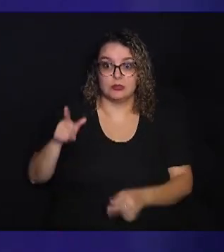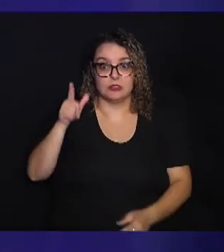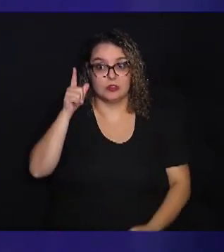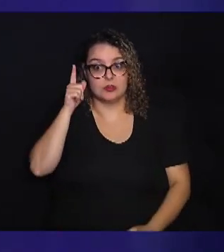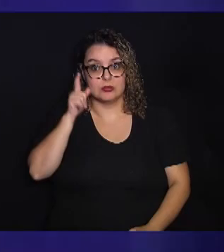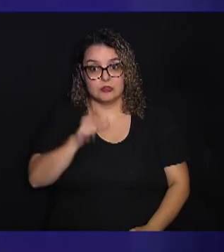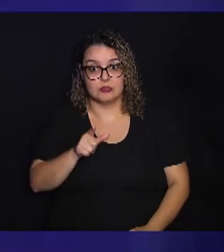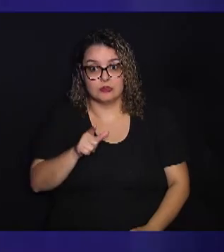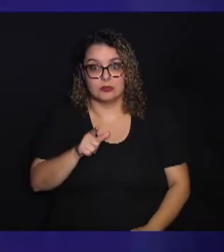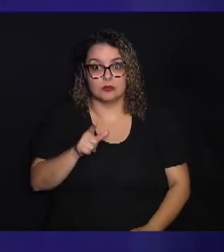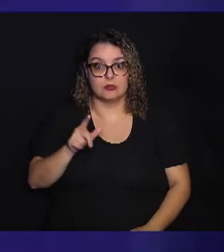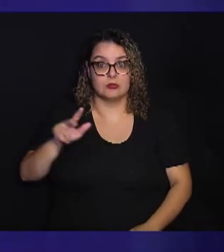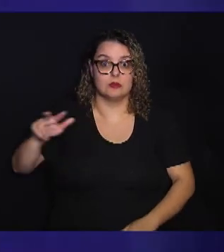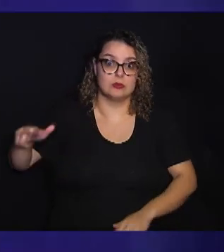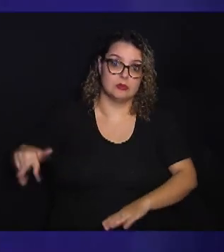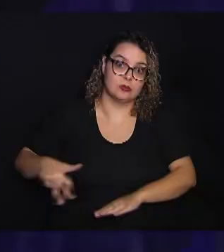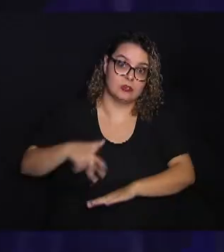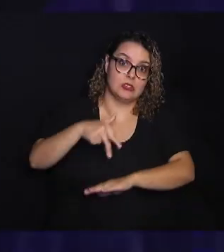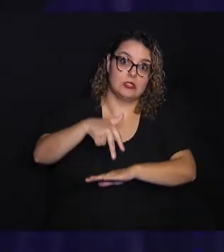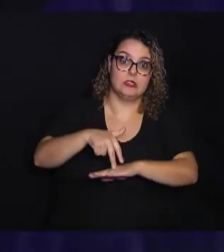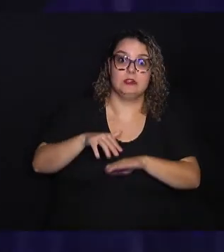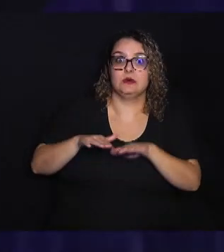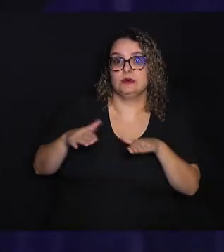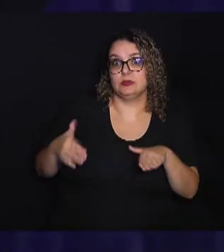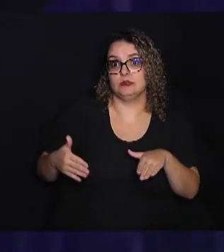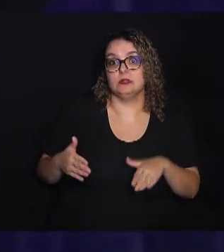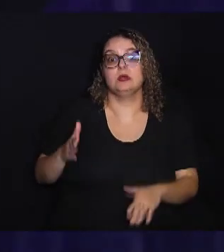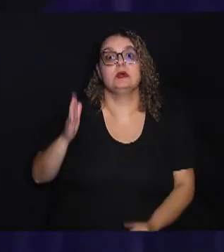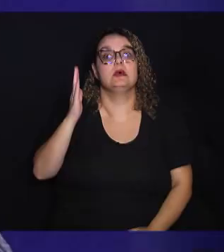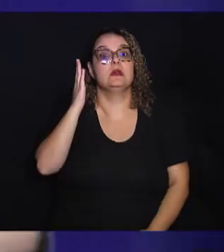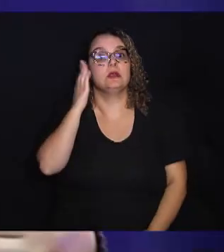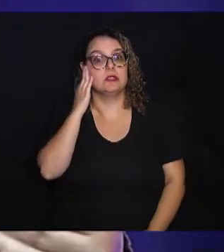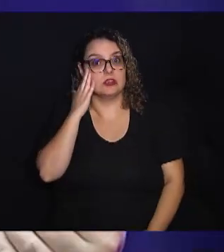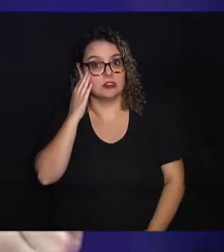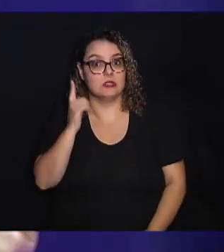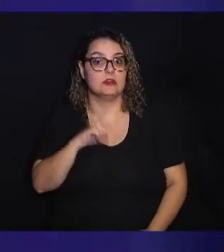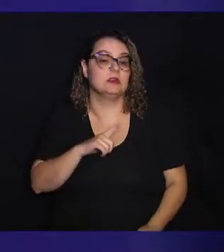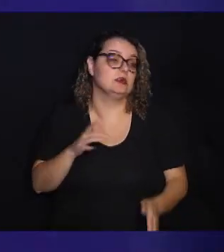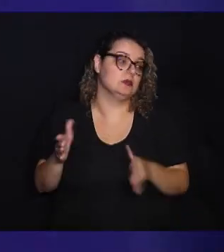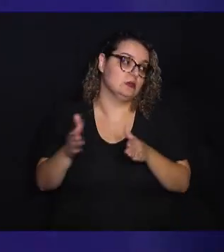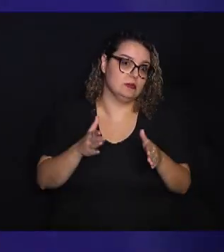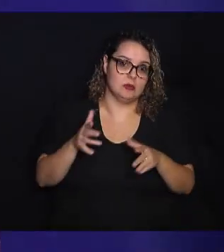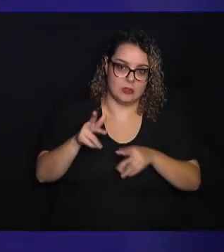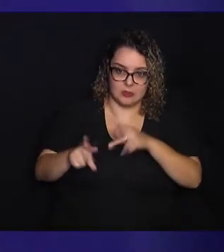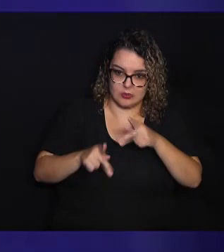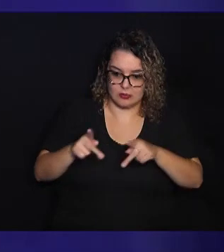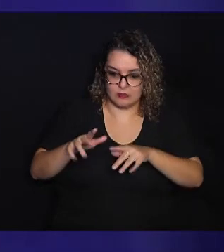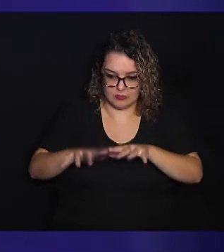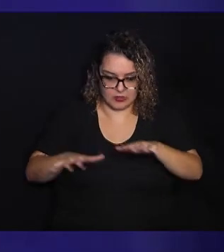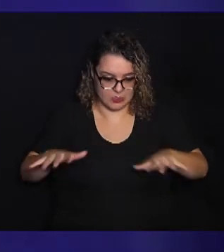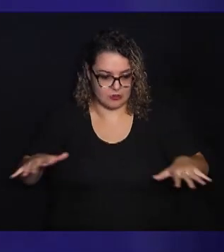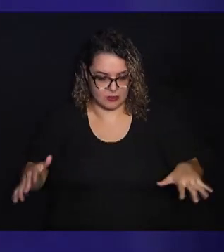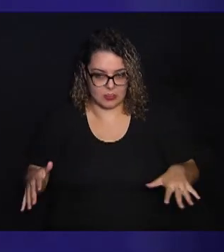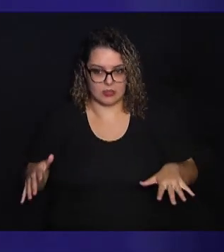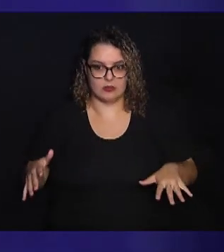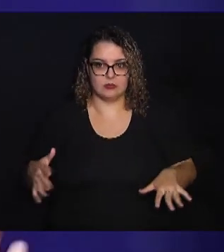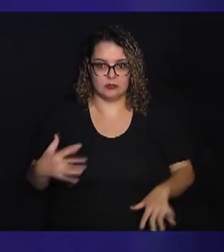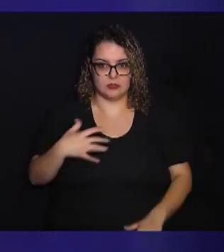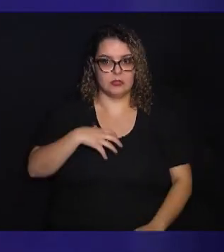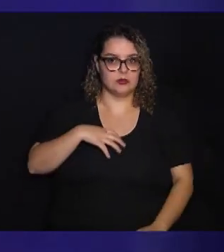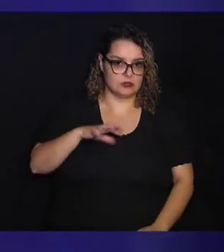o artista em cima do palco. Então você vê que tem acessibilidade ali para a pessoa em uma condição